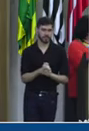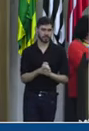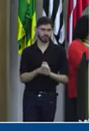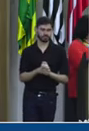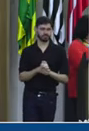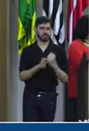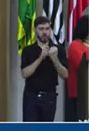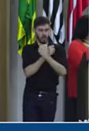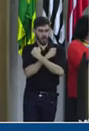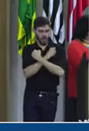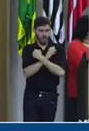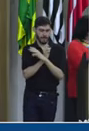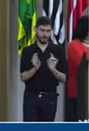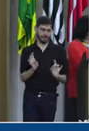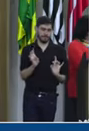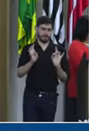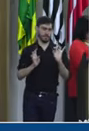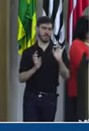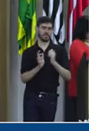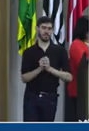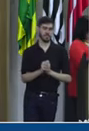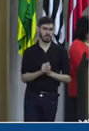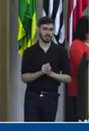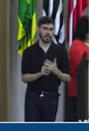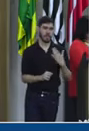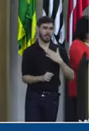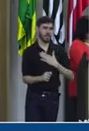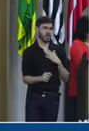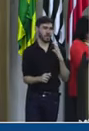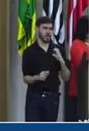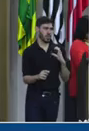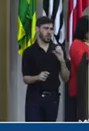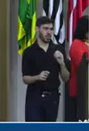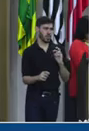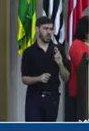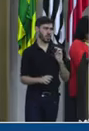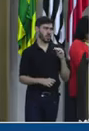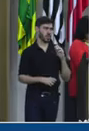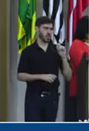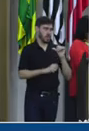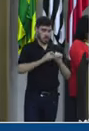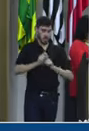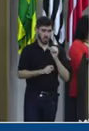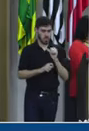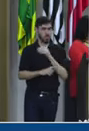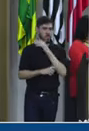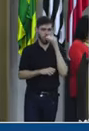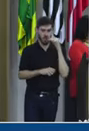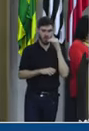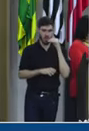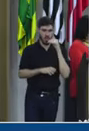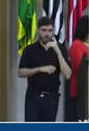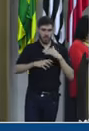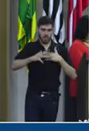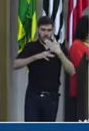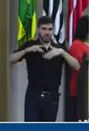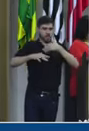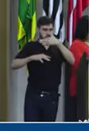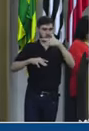trazendo um abraço especial para o meu curumim, que virou um guerreiro. Amalé, que está aqui com a